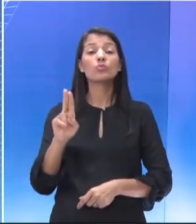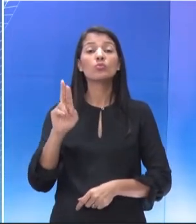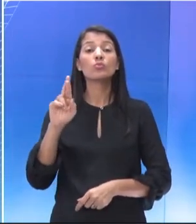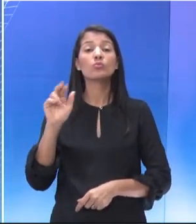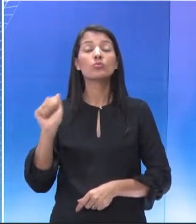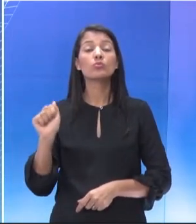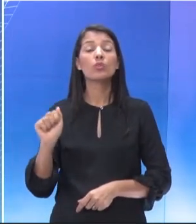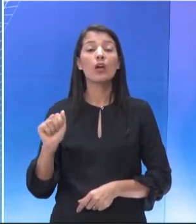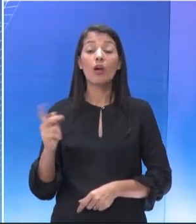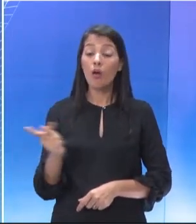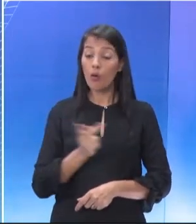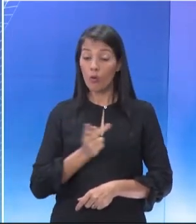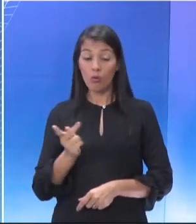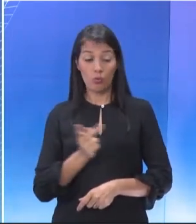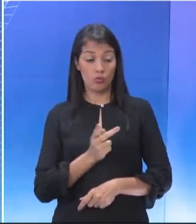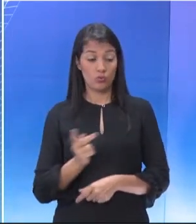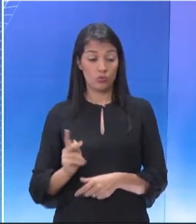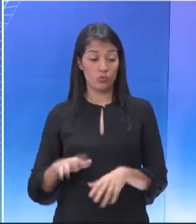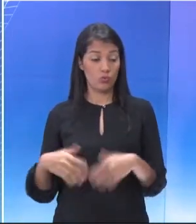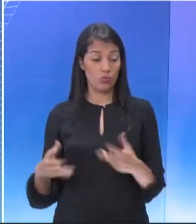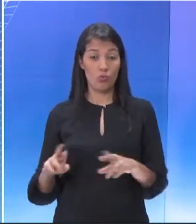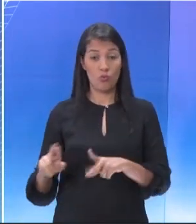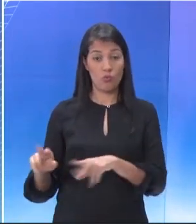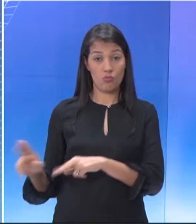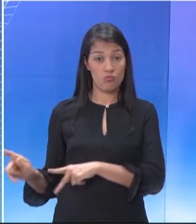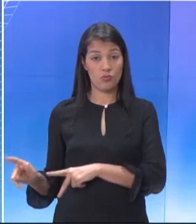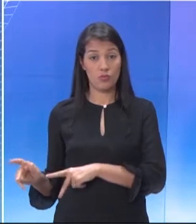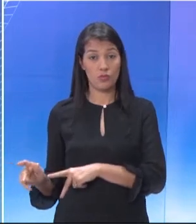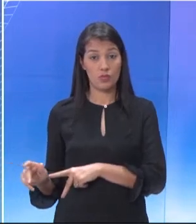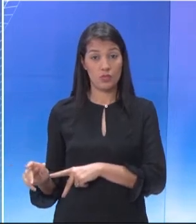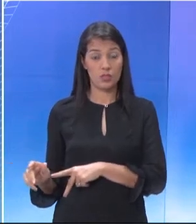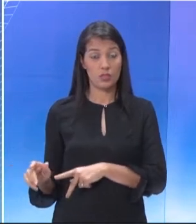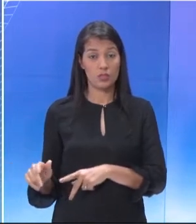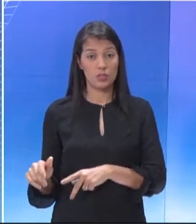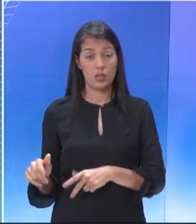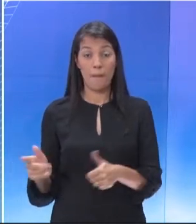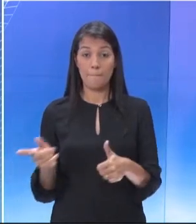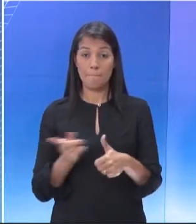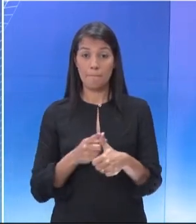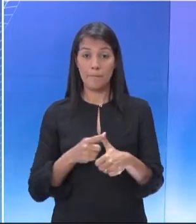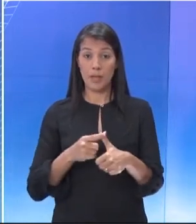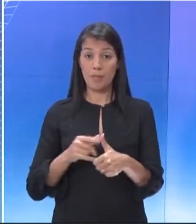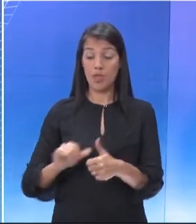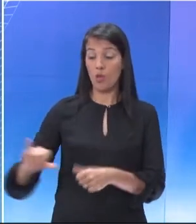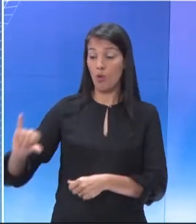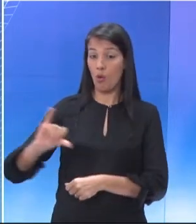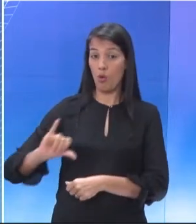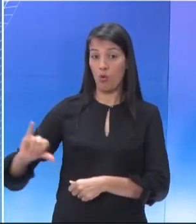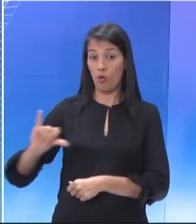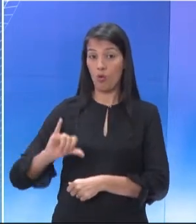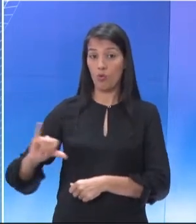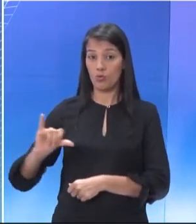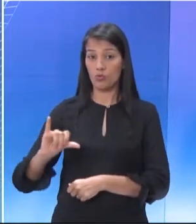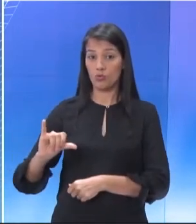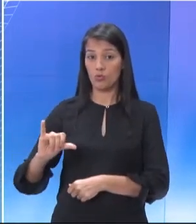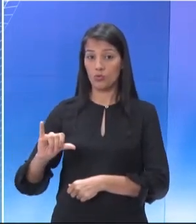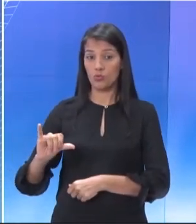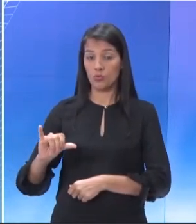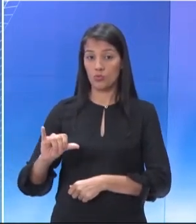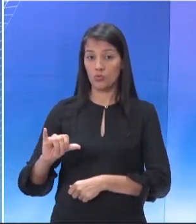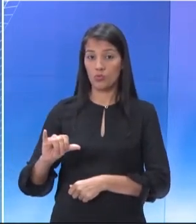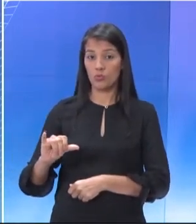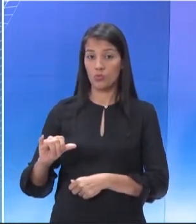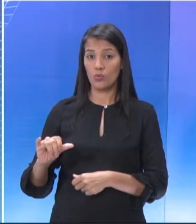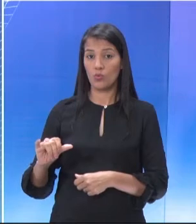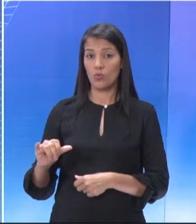são líquidos. Portanto, eles são lipídios insaturados. Então, se você tiver uma